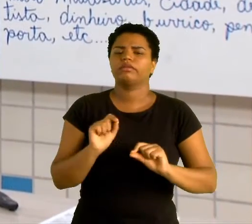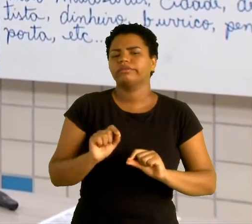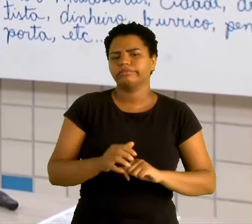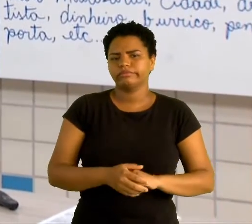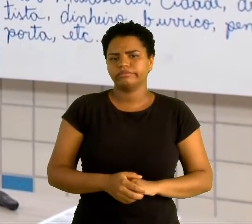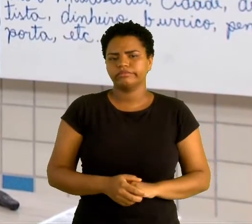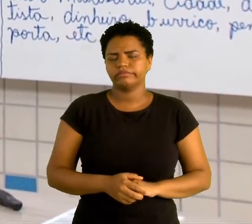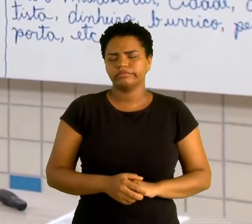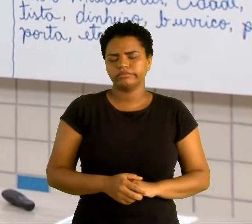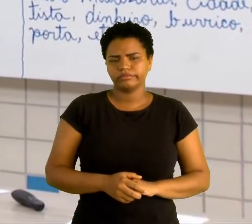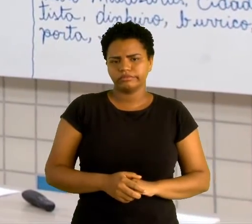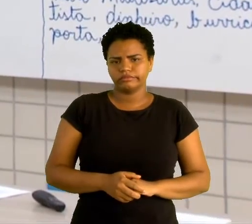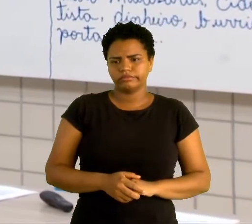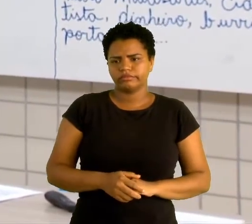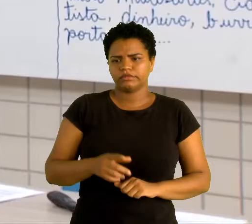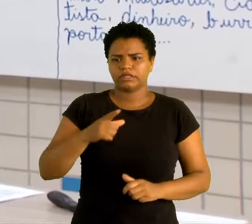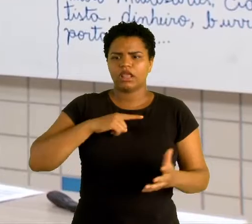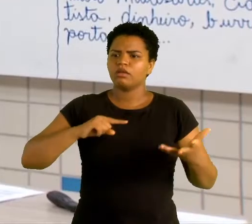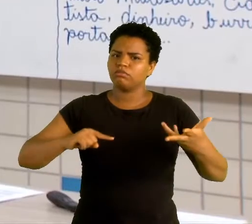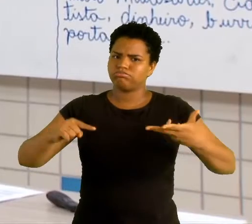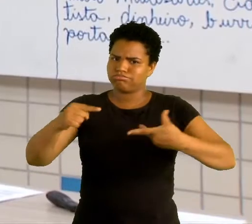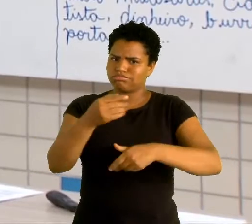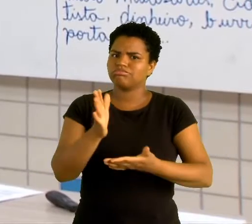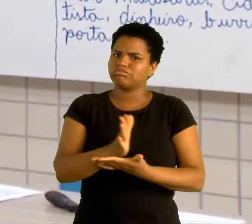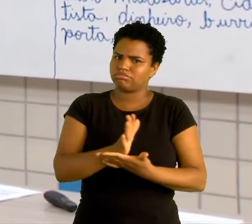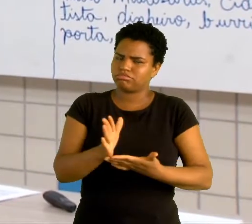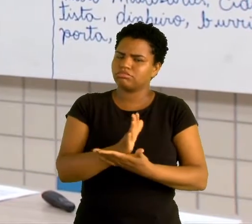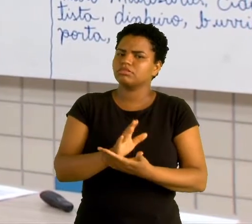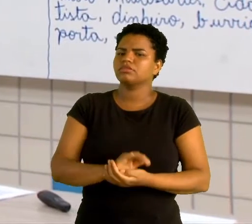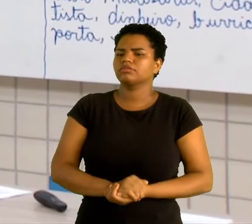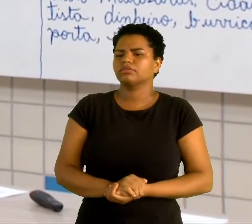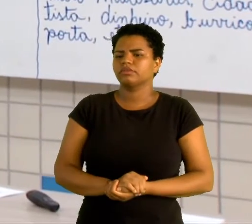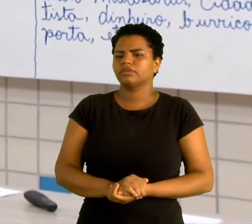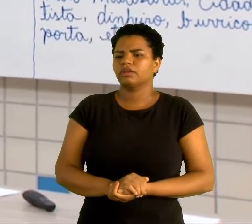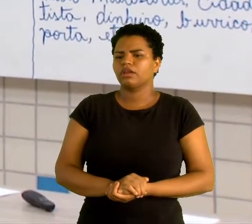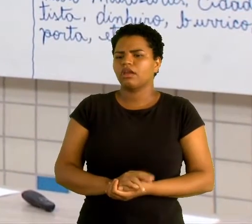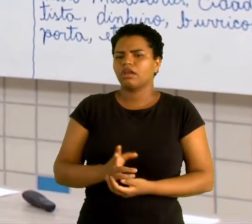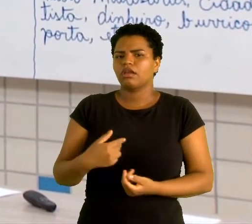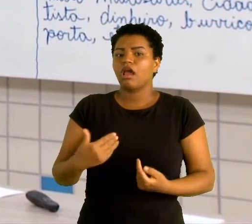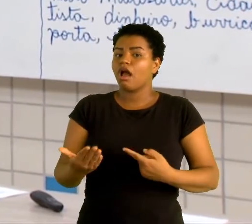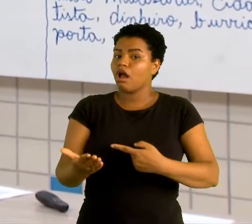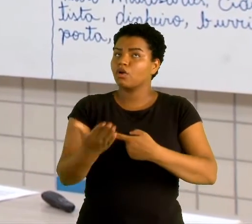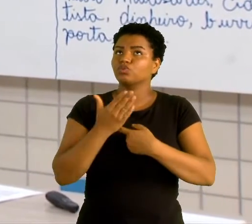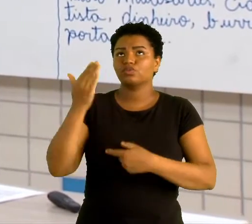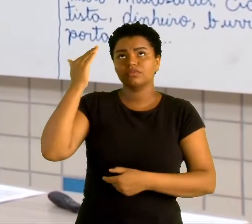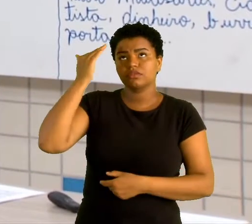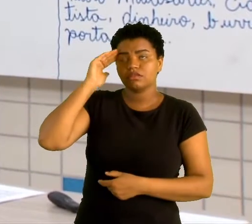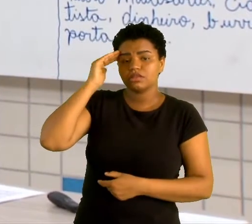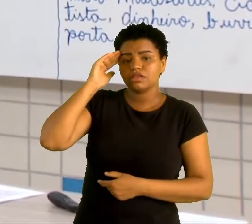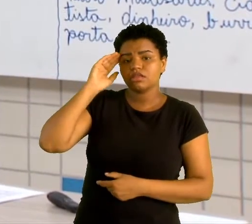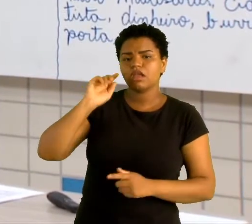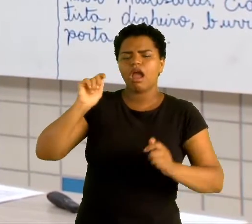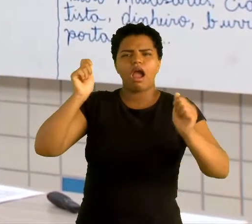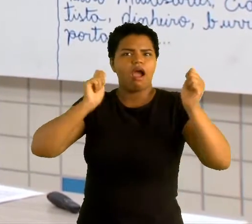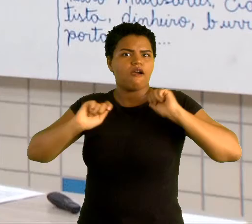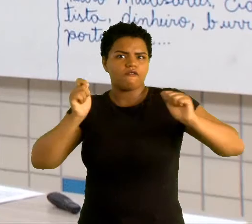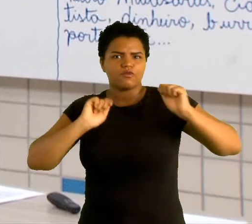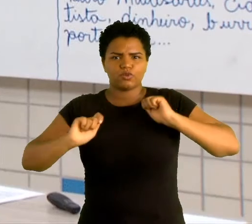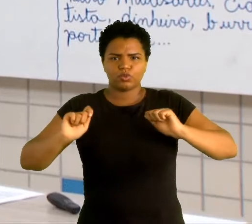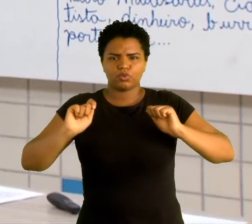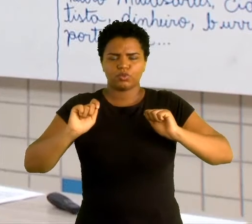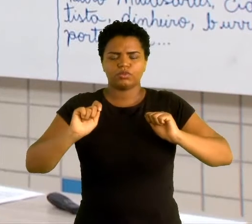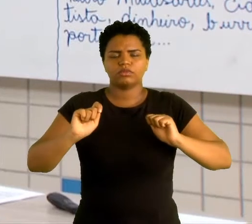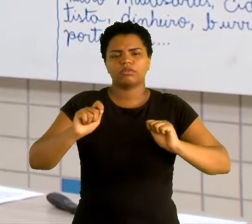temos aqui alguns elementos que nos levam a pensar em aventura. O conto de aventura, ele